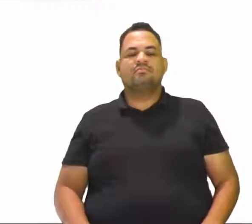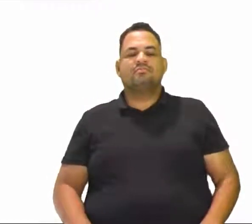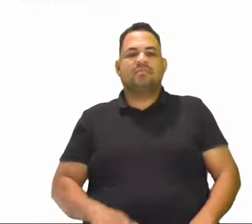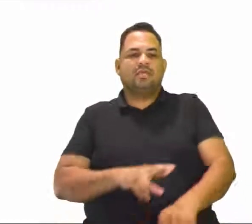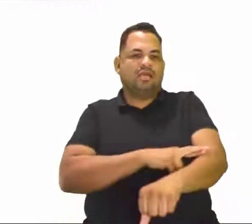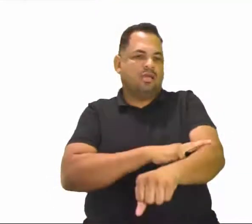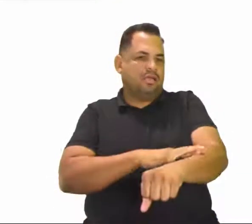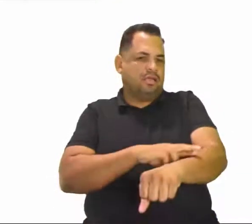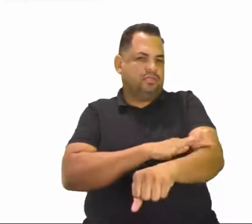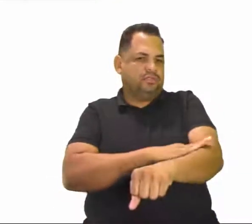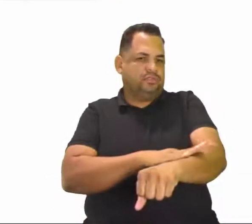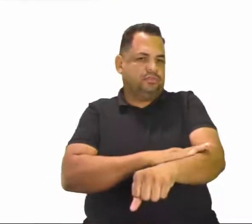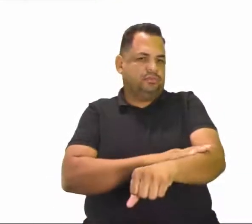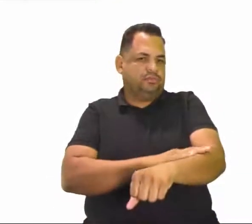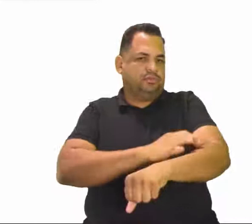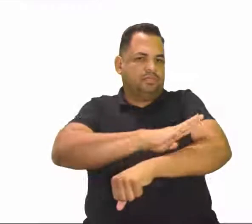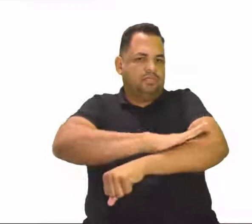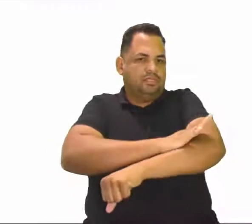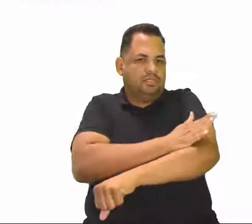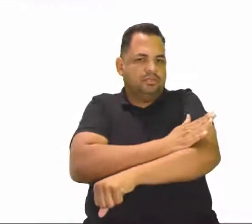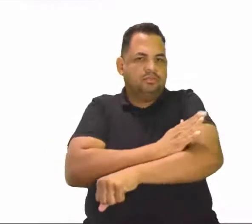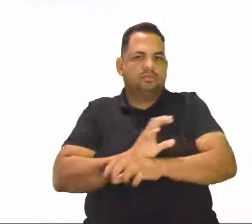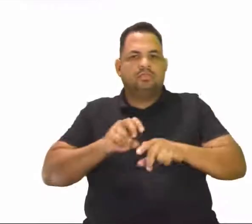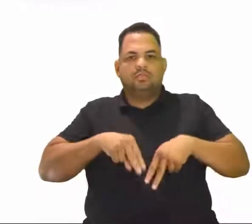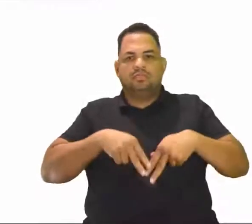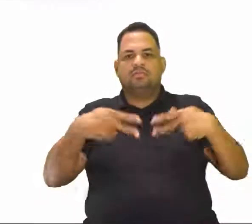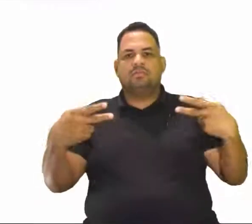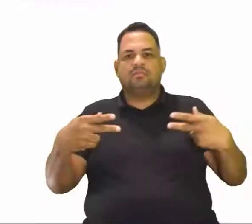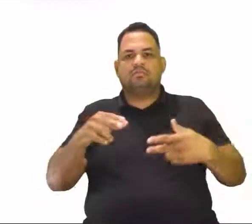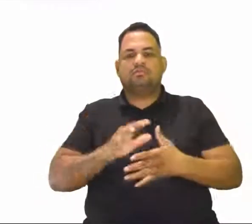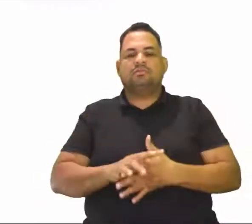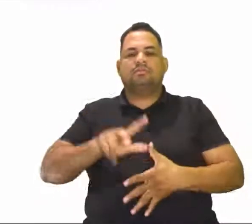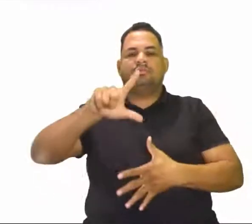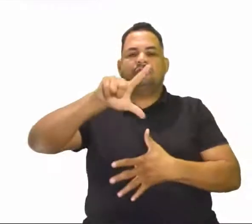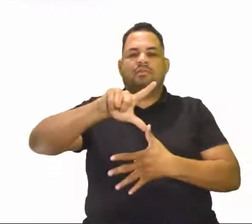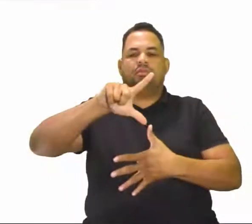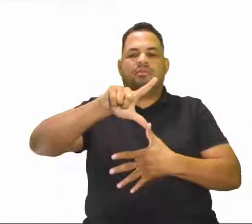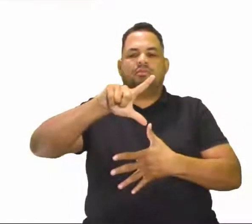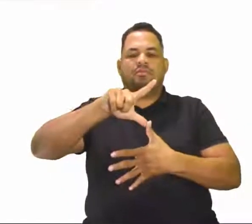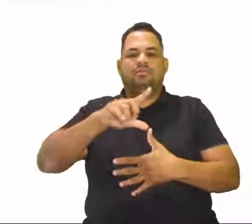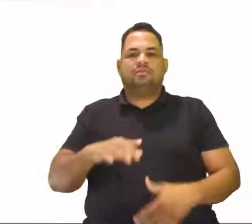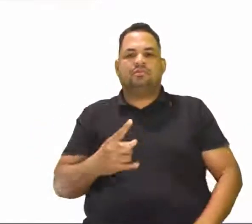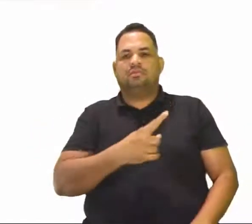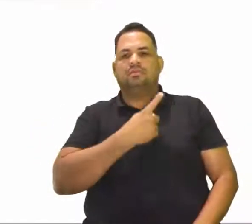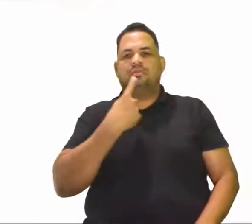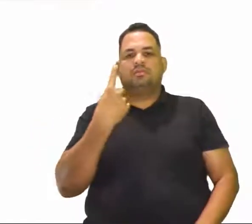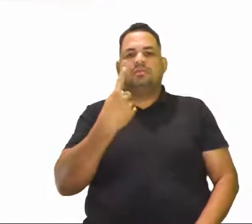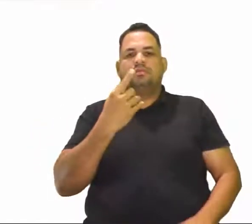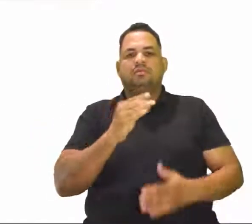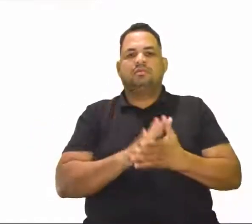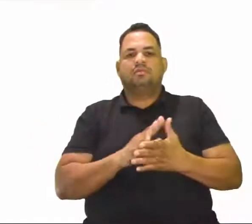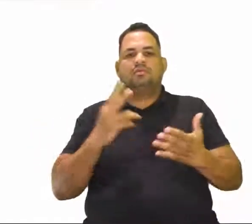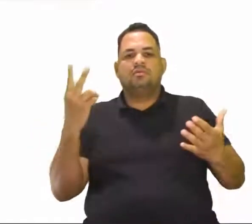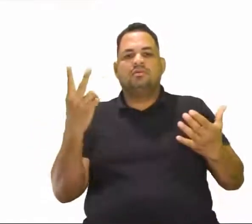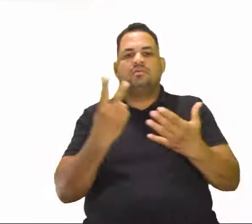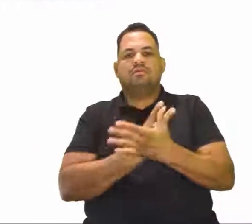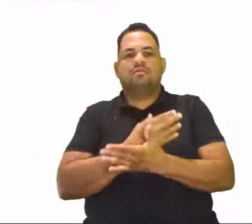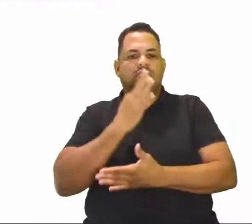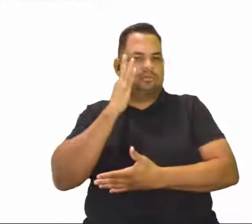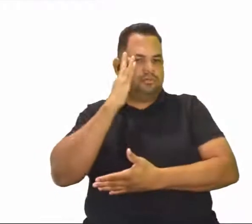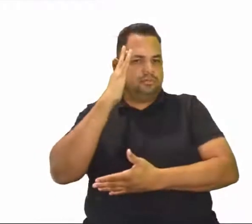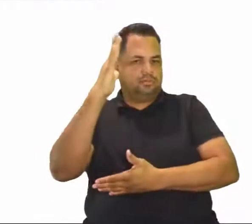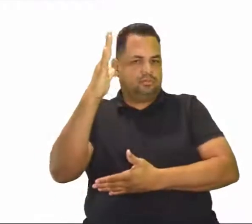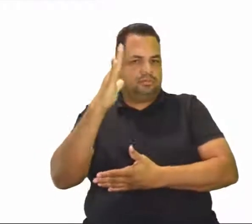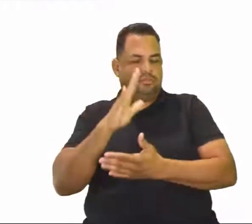raça racismo e etnia e América Latina né então nós vamos falar sobre os efeitos dessas teorias